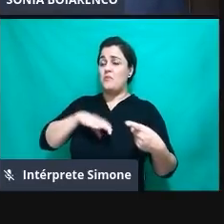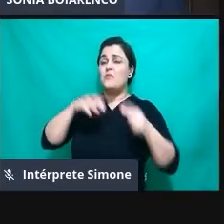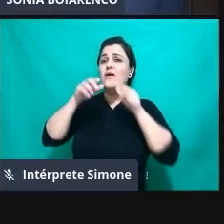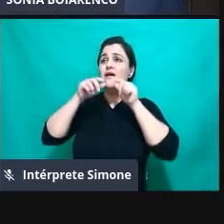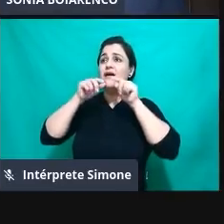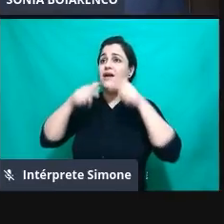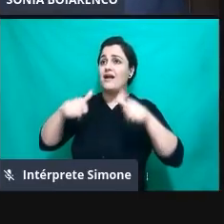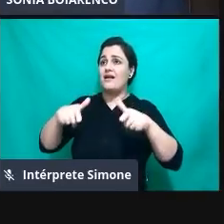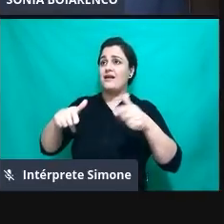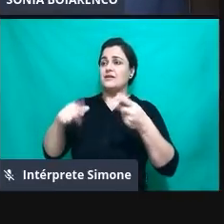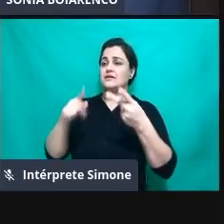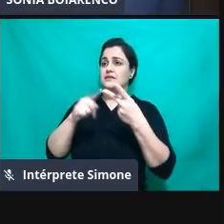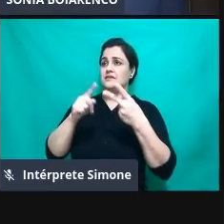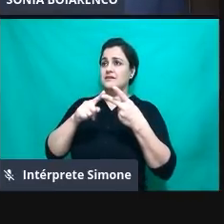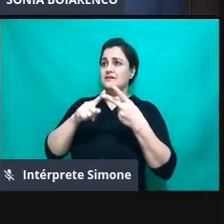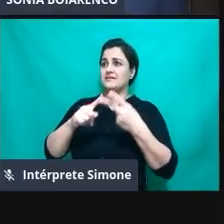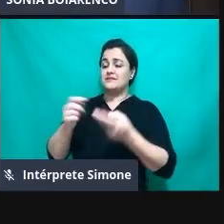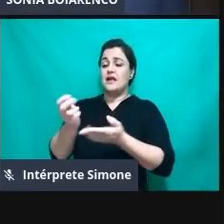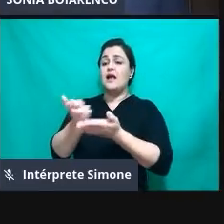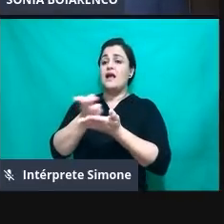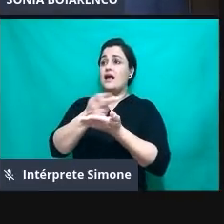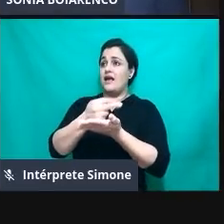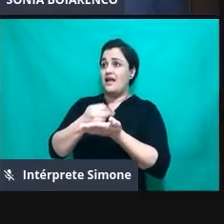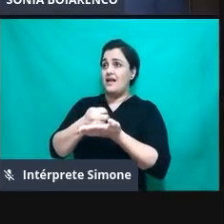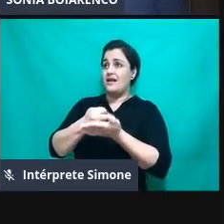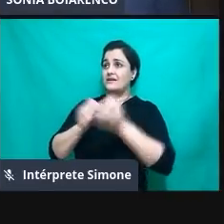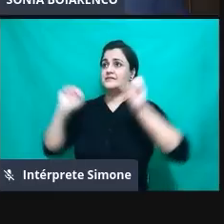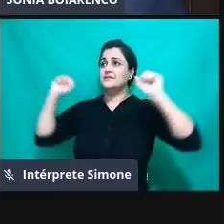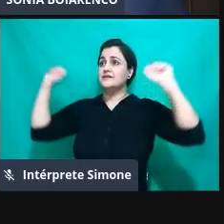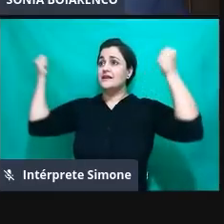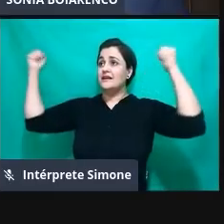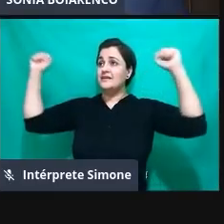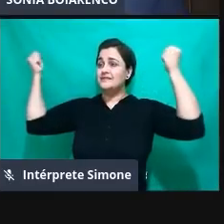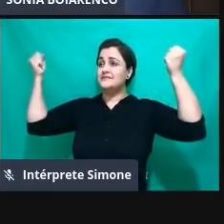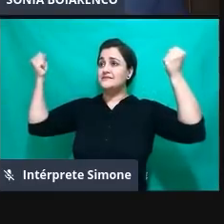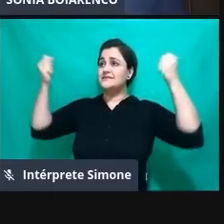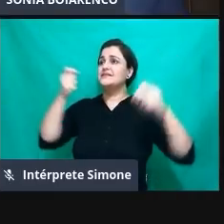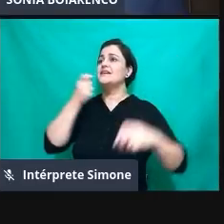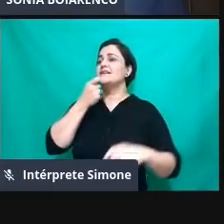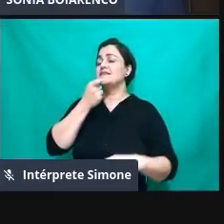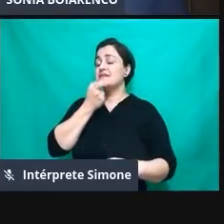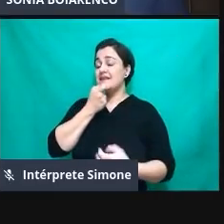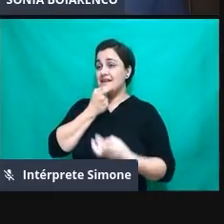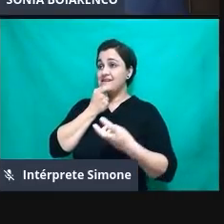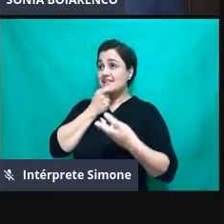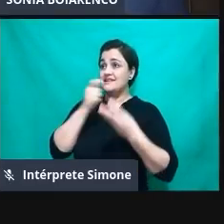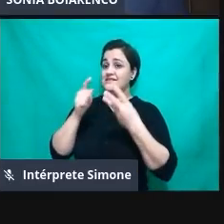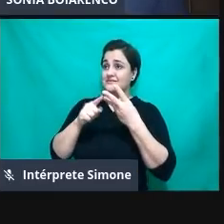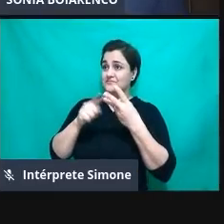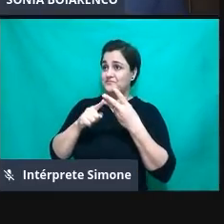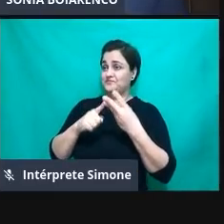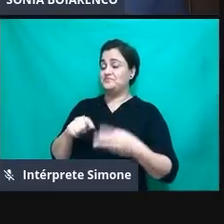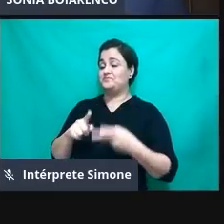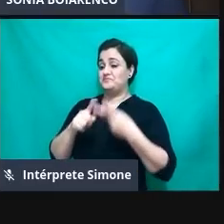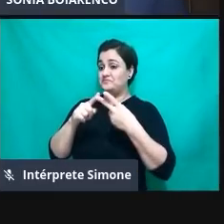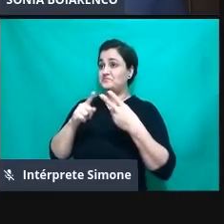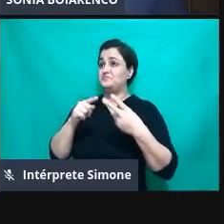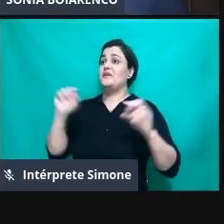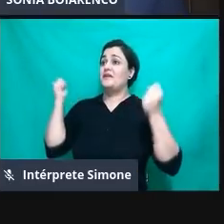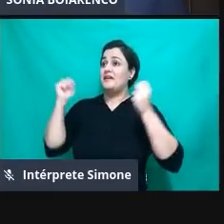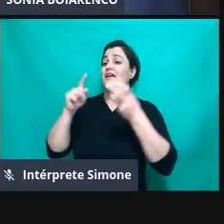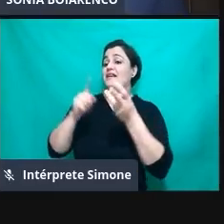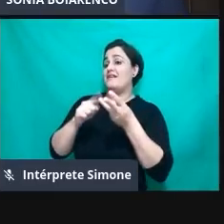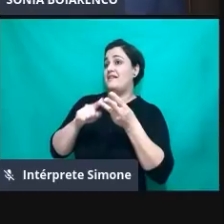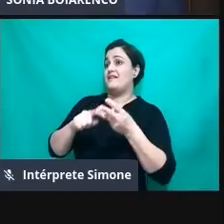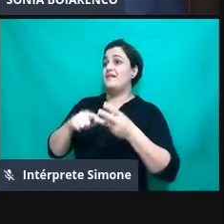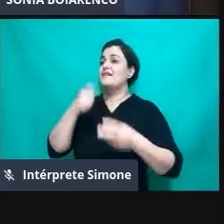educação física e a língua inglesa. A matemática, a ciência da matemática, ciências da natureza, as